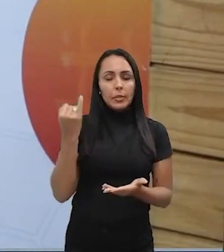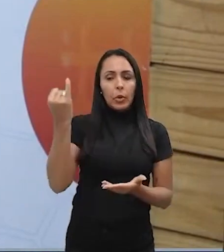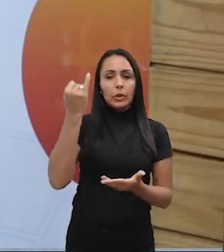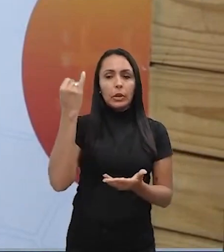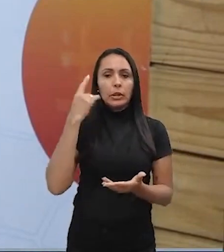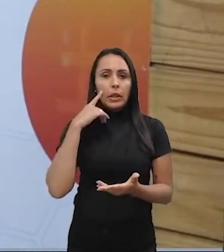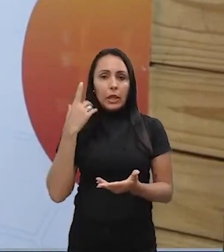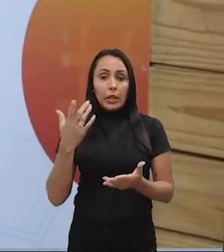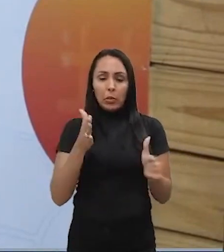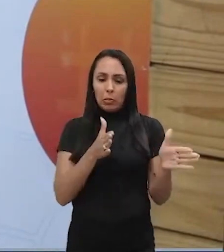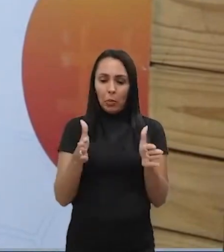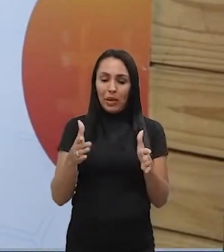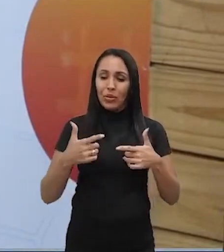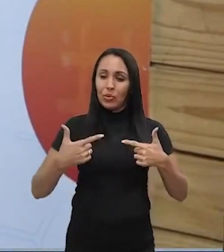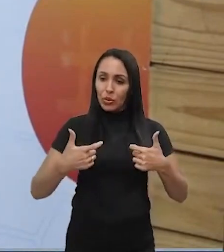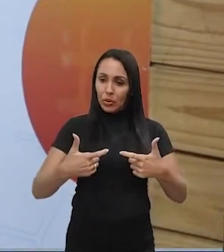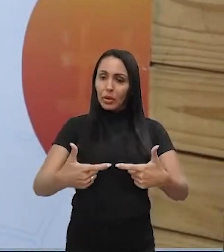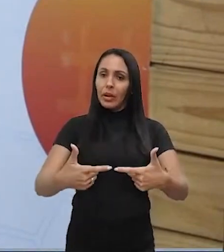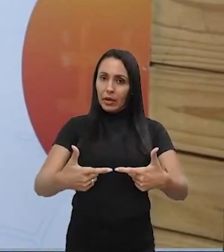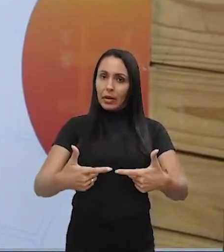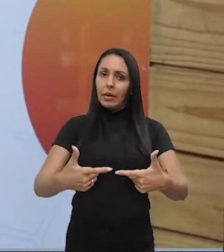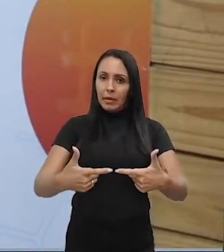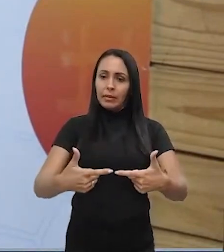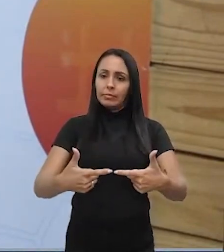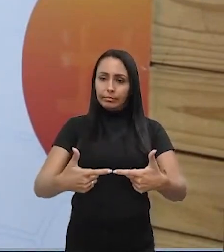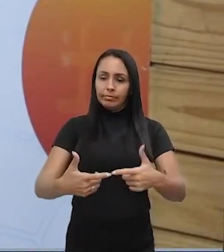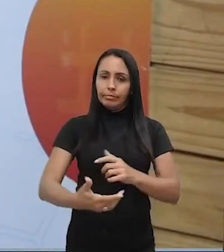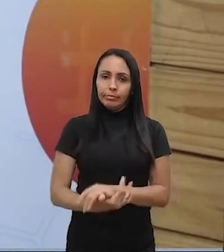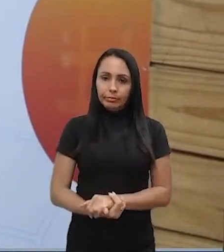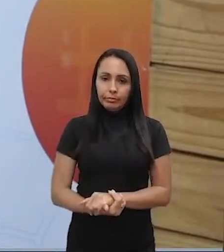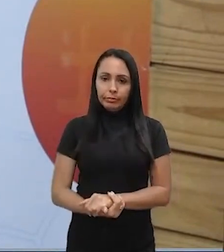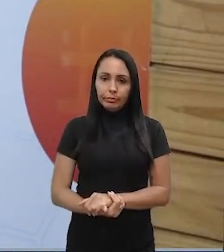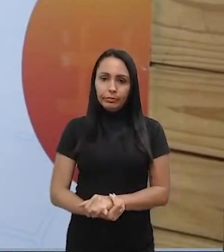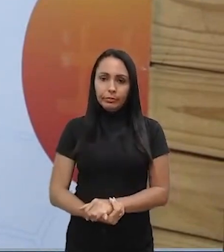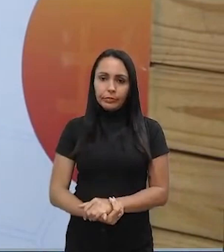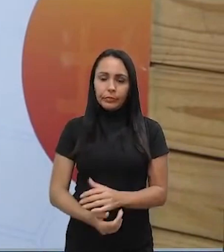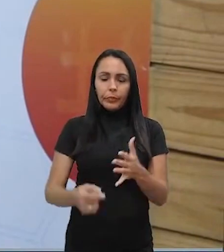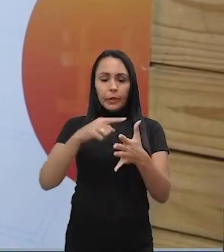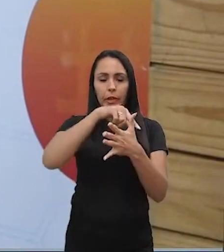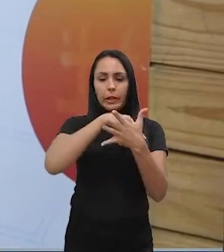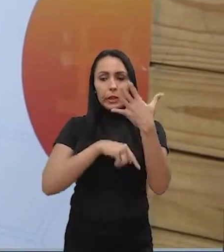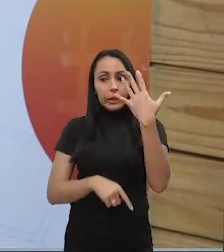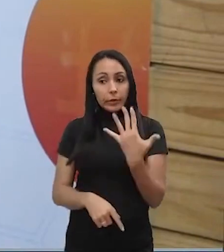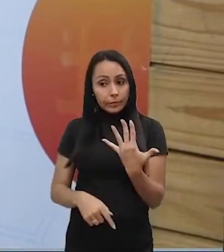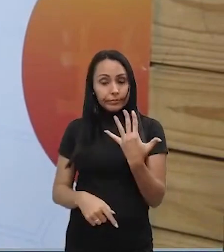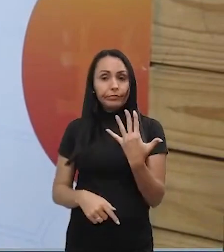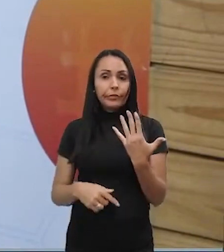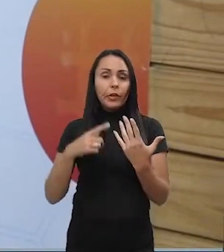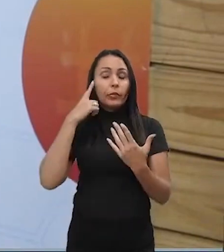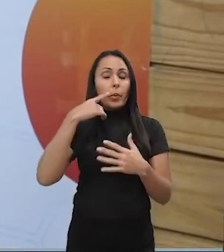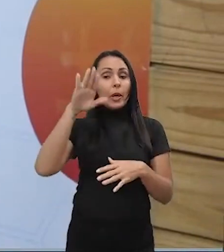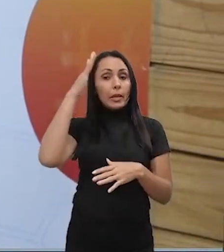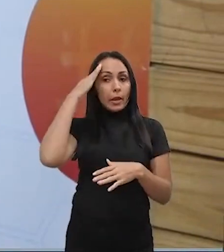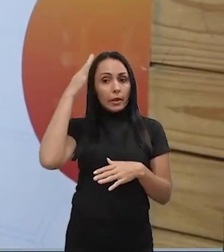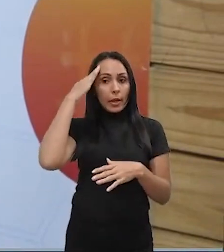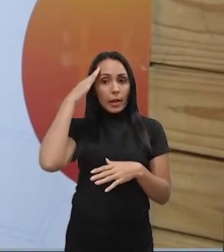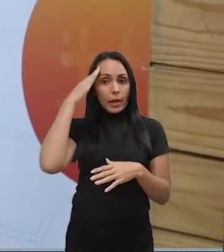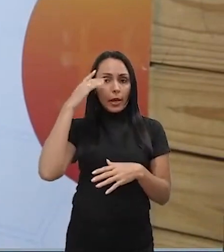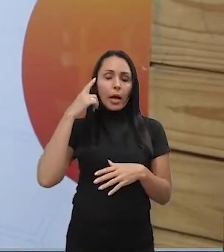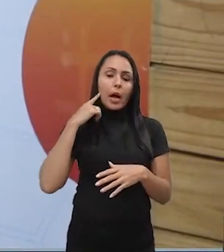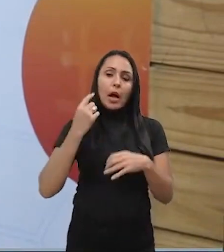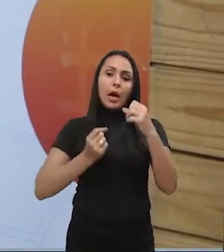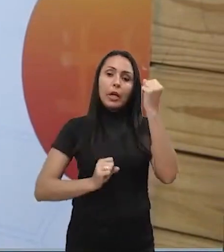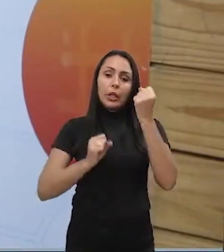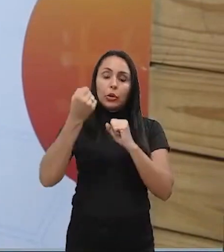belicamente, é o período da guerra, né? É o período da guerra. Na quinta fase, nós vamos entender a